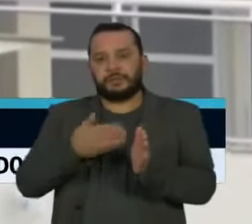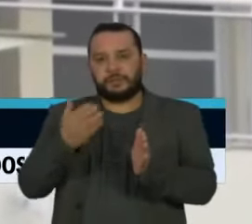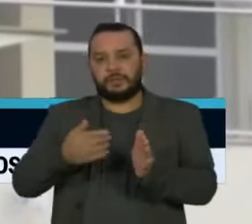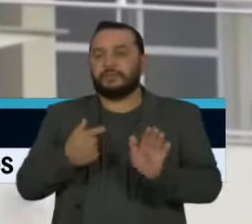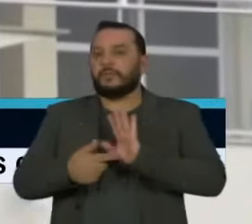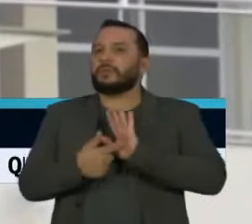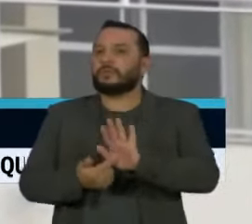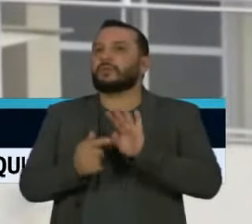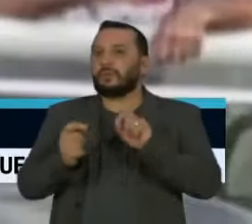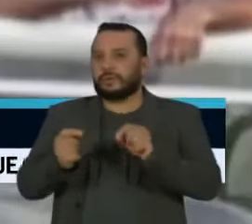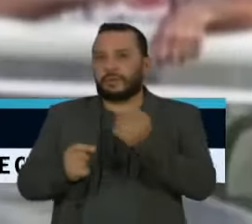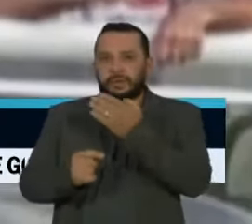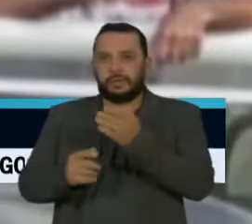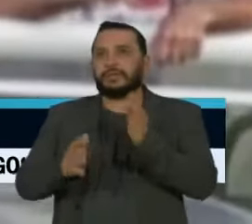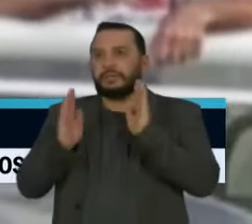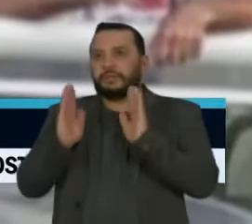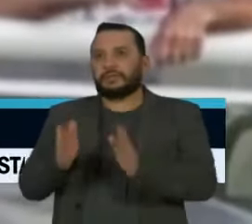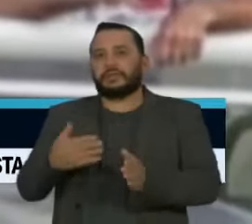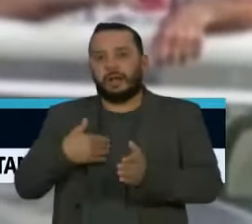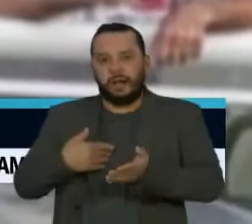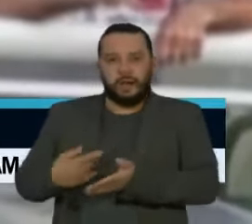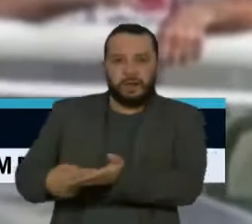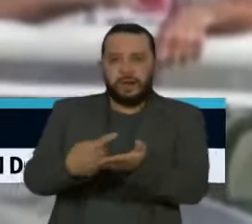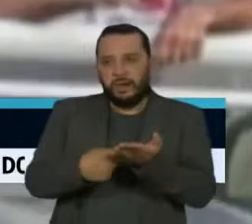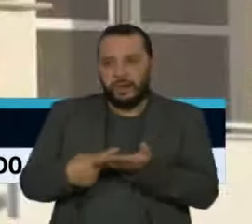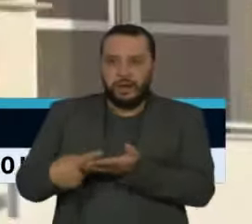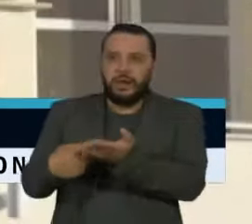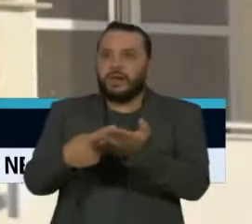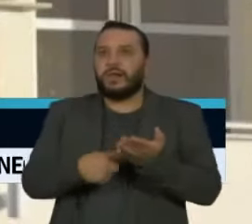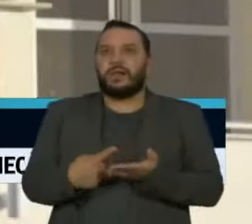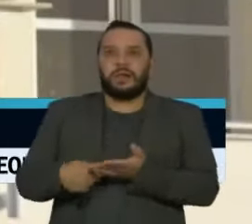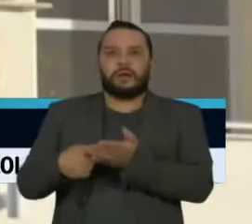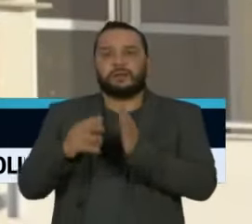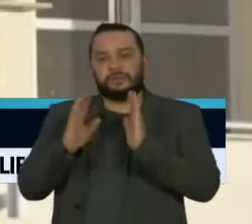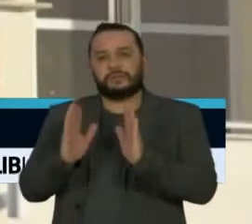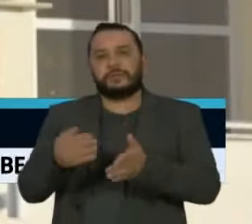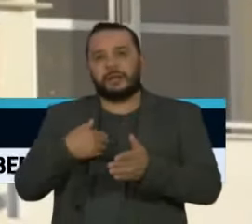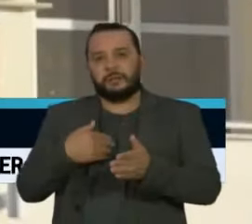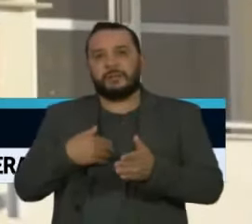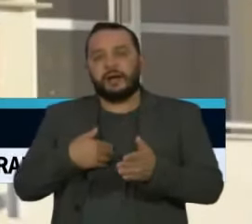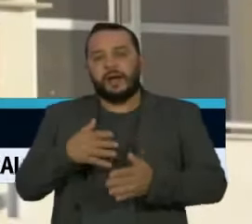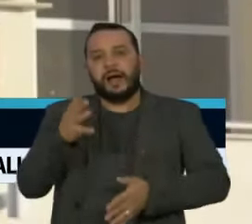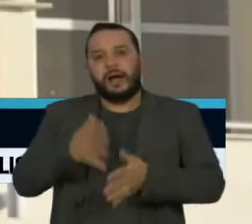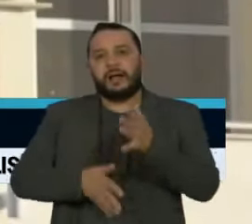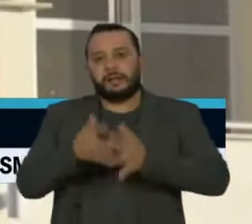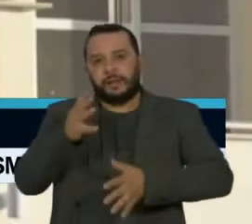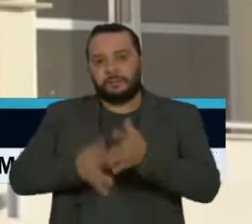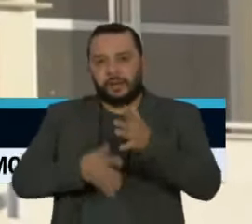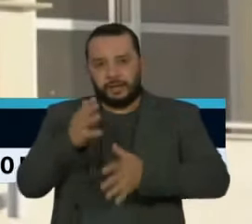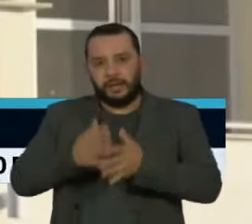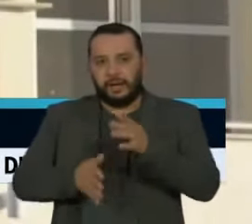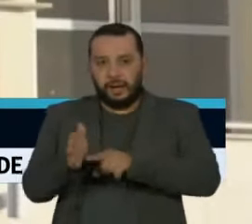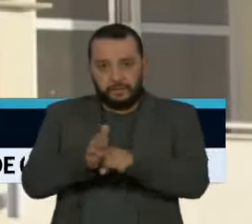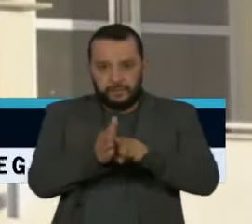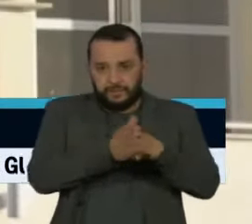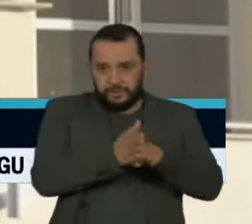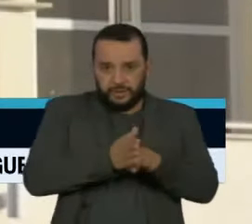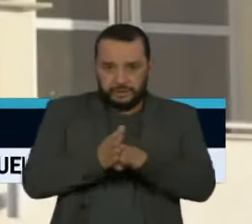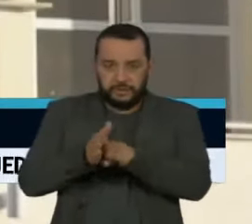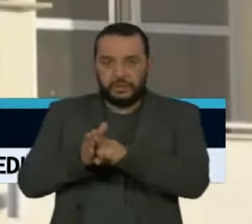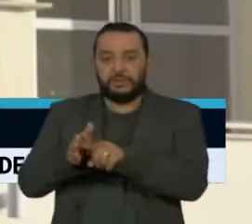apontou indícios de que eles já articulavam e trabalhavam arduamente para impedir a produção de provas ou até mesmo